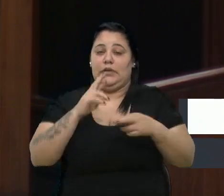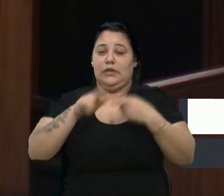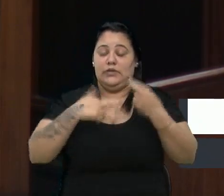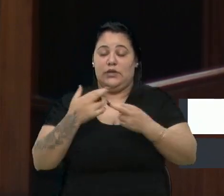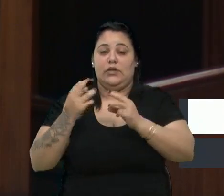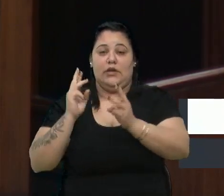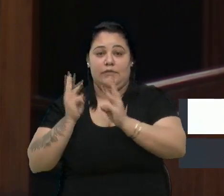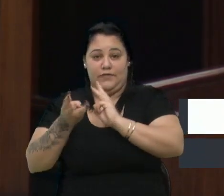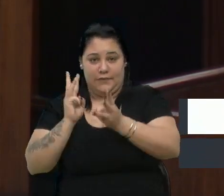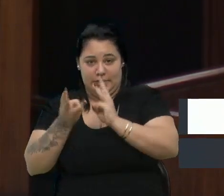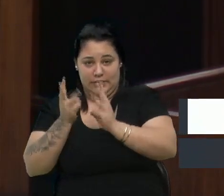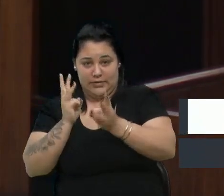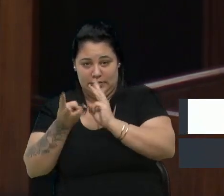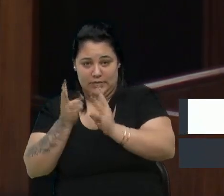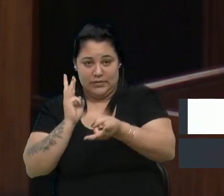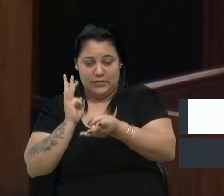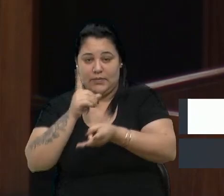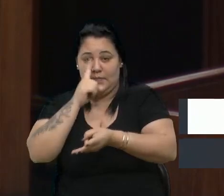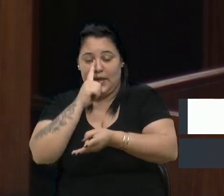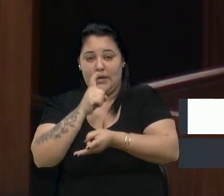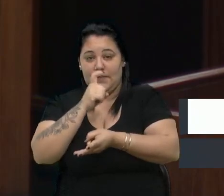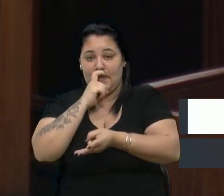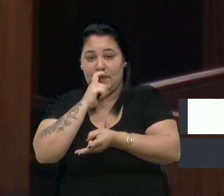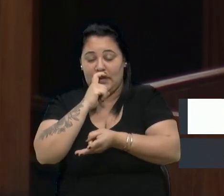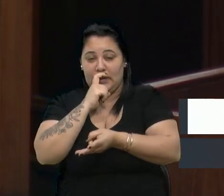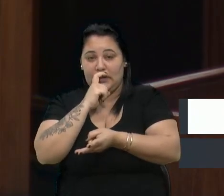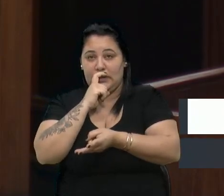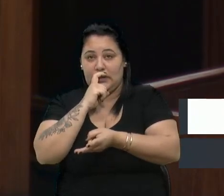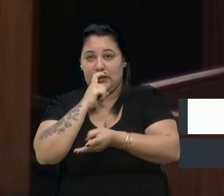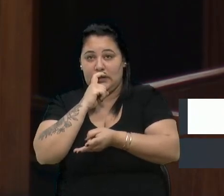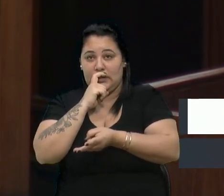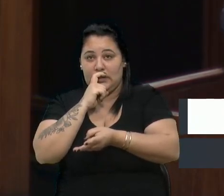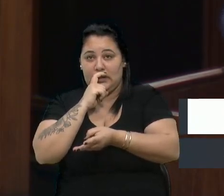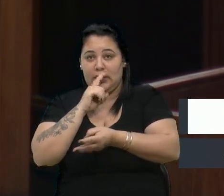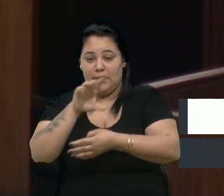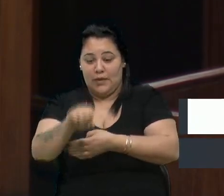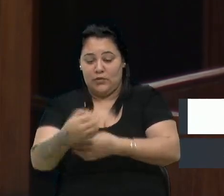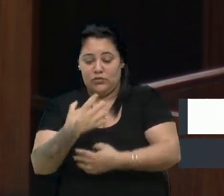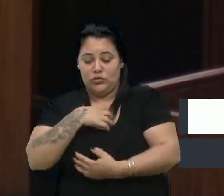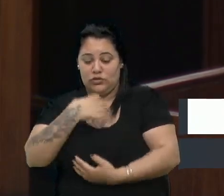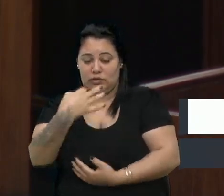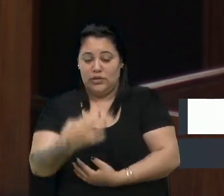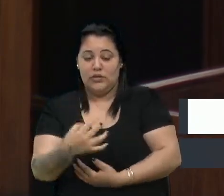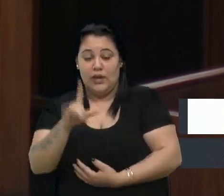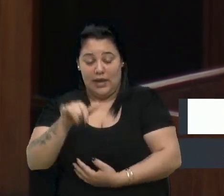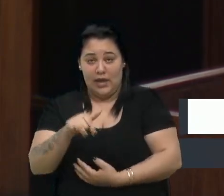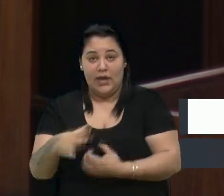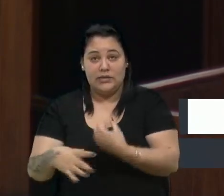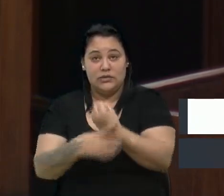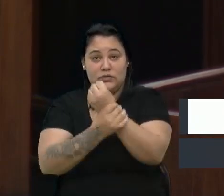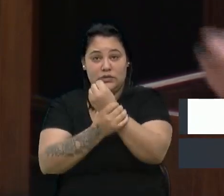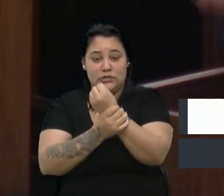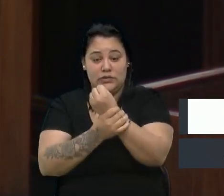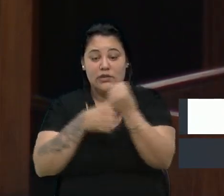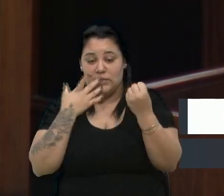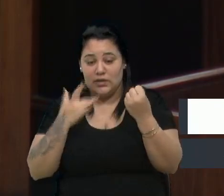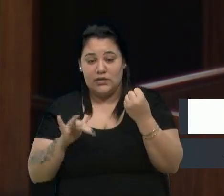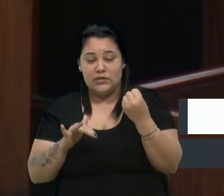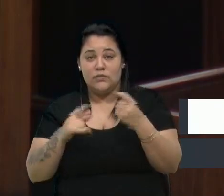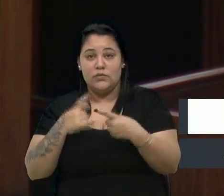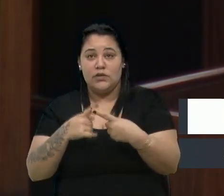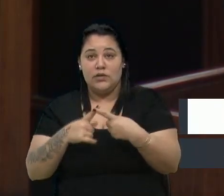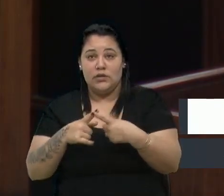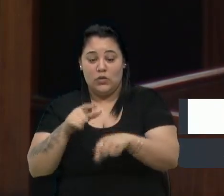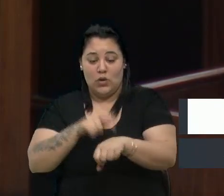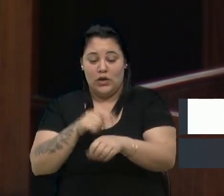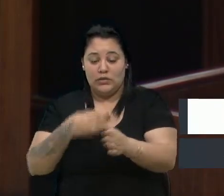vans, dos pais e mães que estão pegando de forma adequada, é a segurança das crianças, que quando esses carros